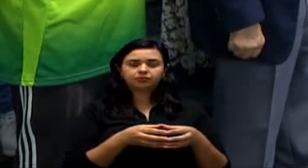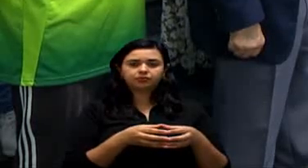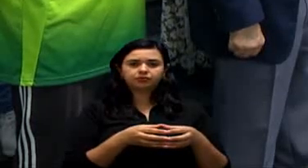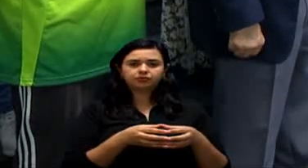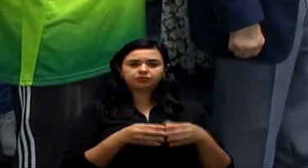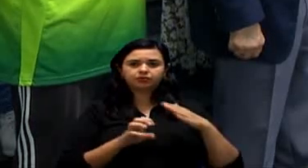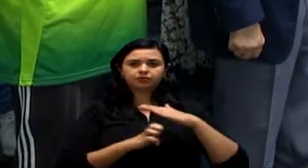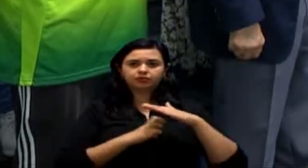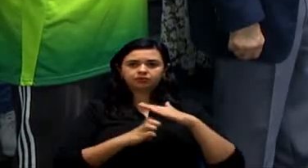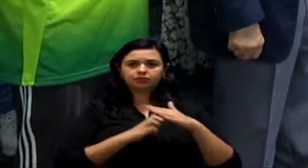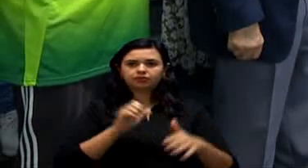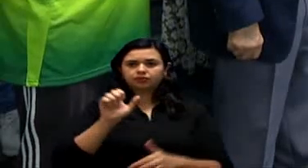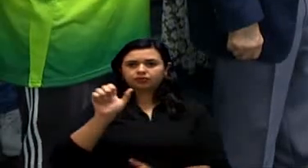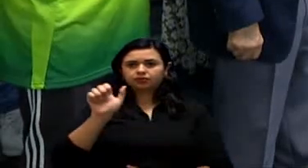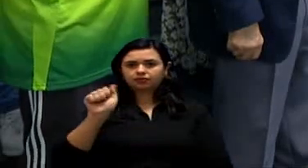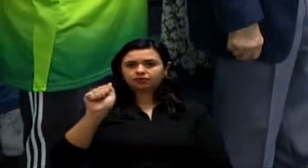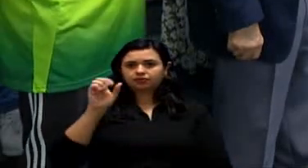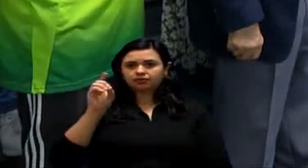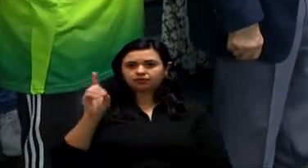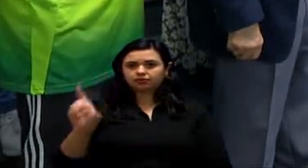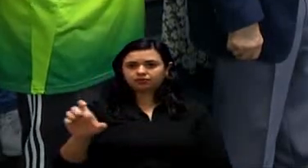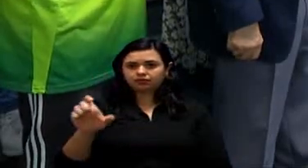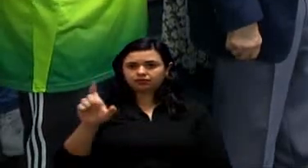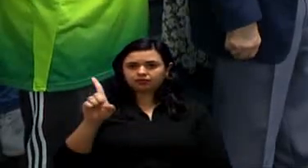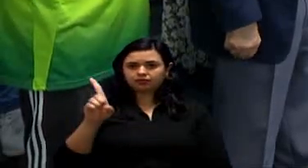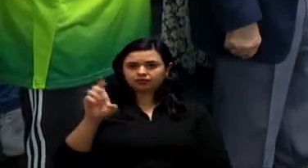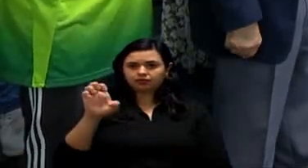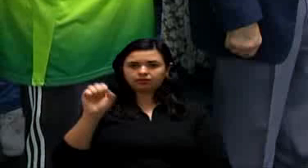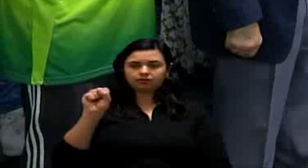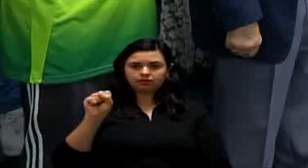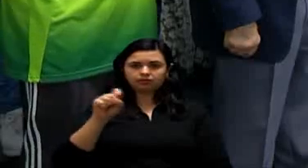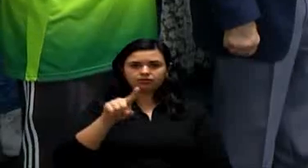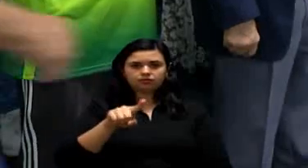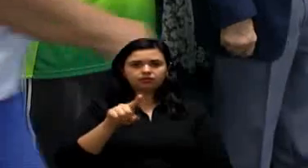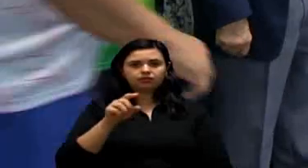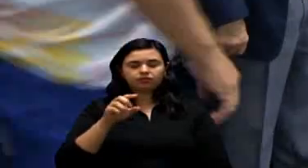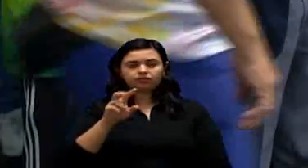Hades então Chamamos o senhor Valdir Fernandes